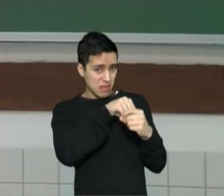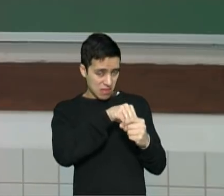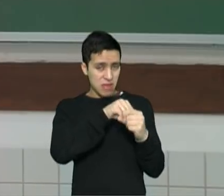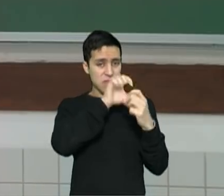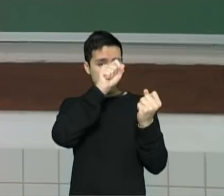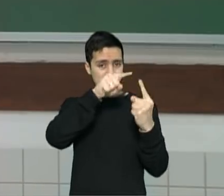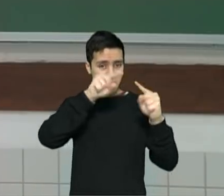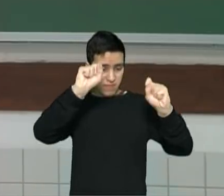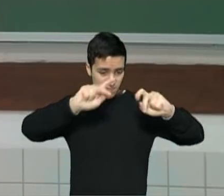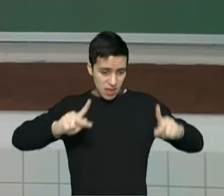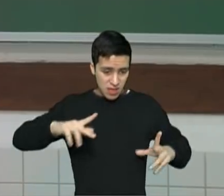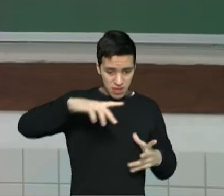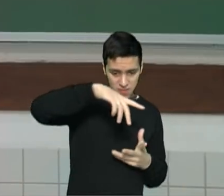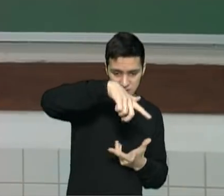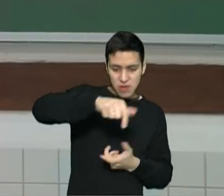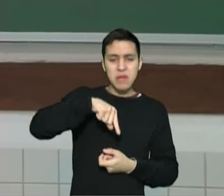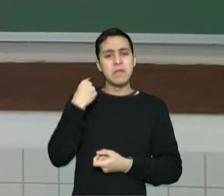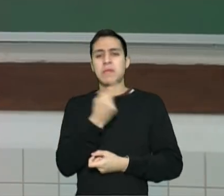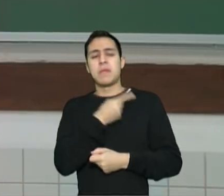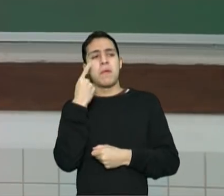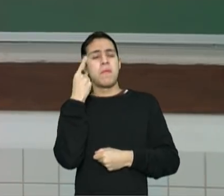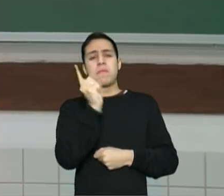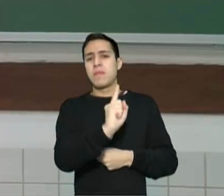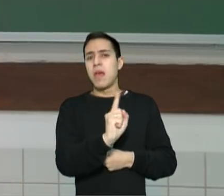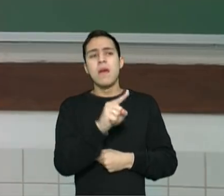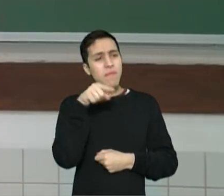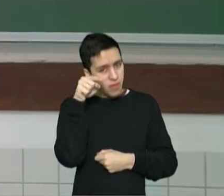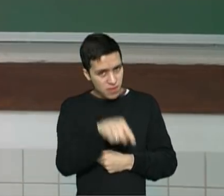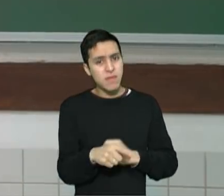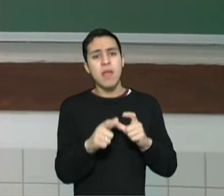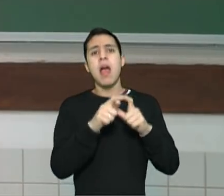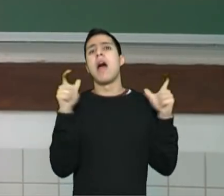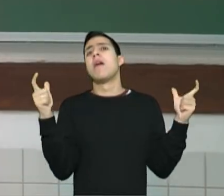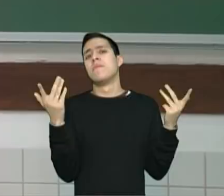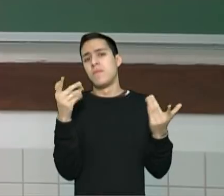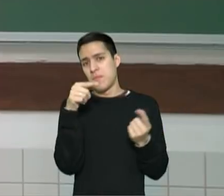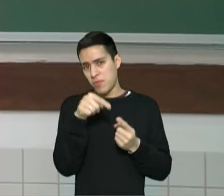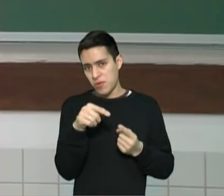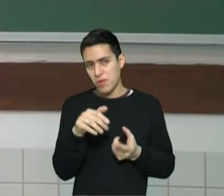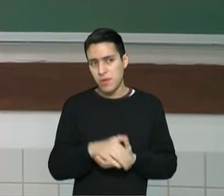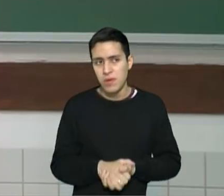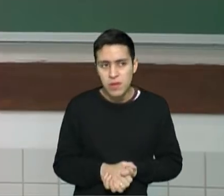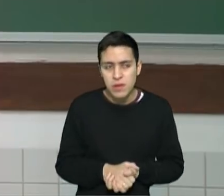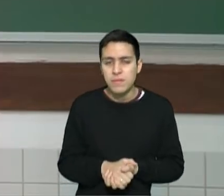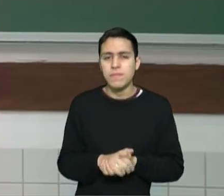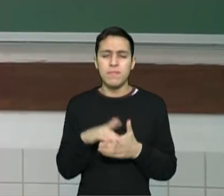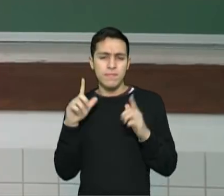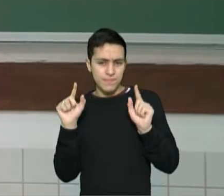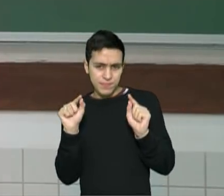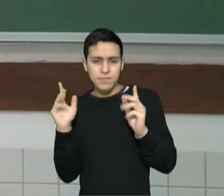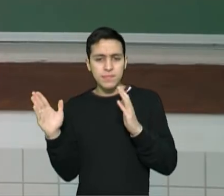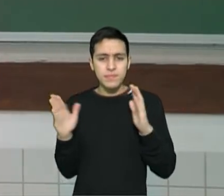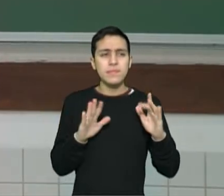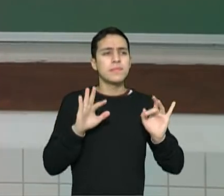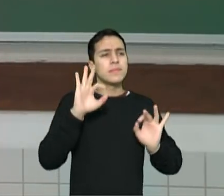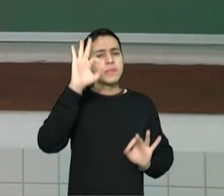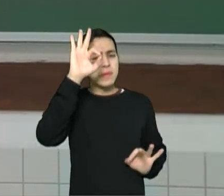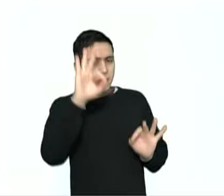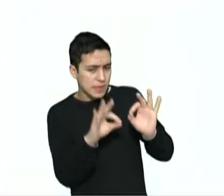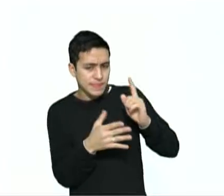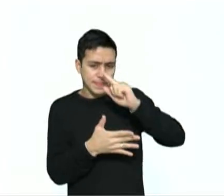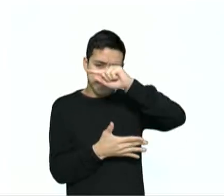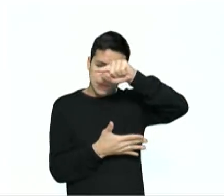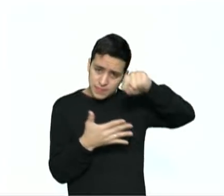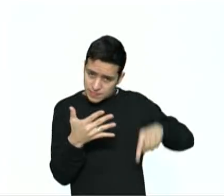muitas vezes a gente não enxerga. Então, observe como é amplo o objetivo. Dentro disso, se estruturou